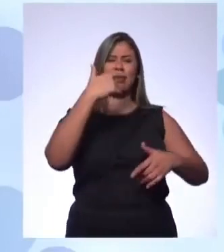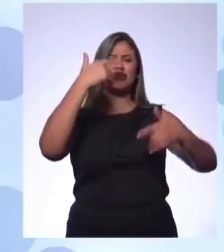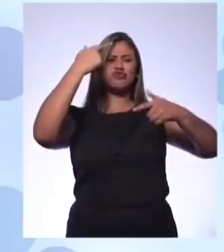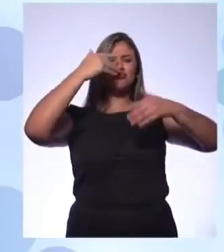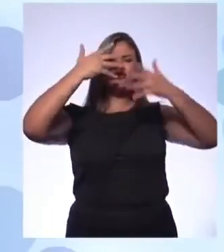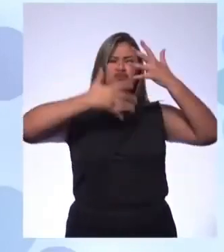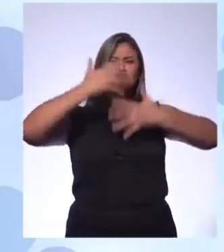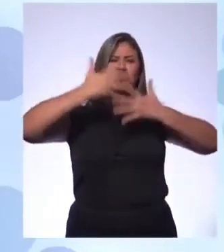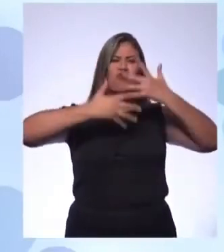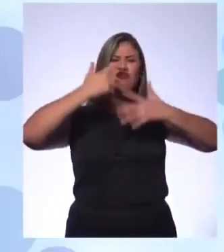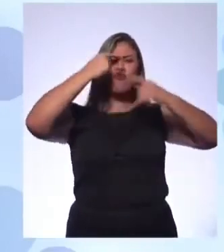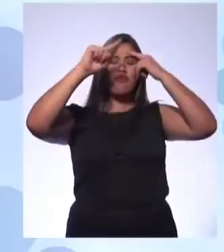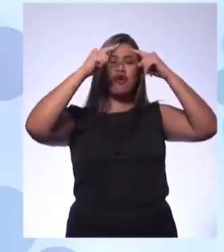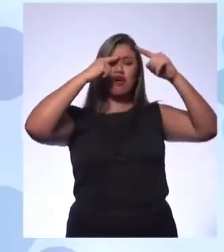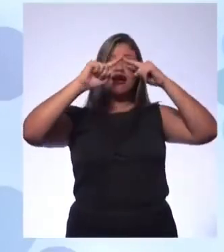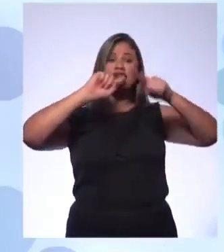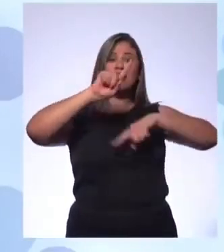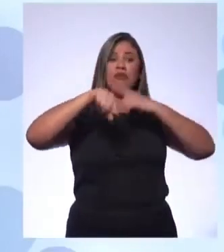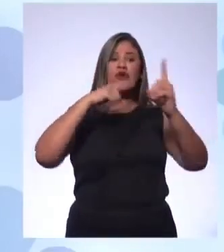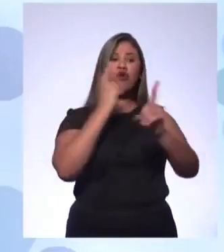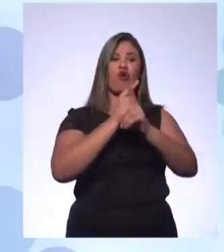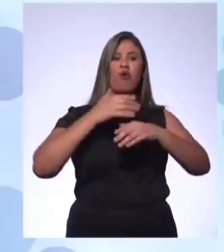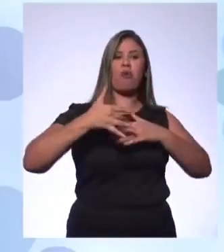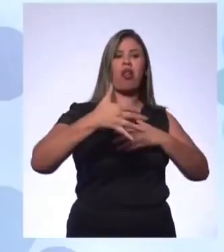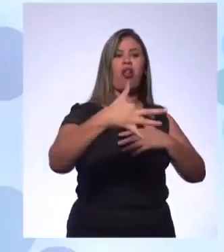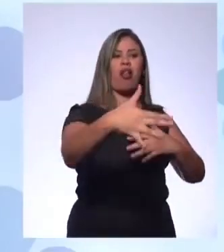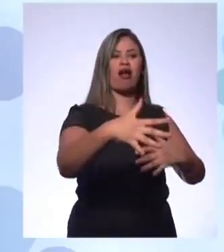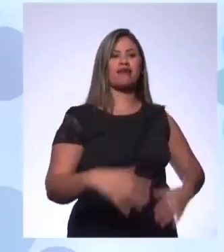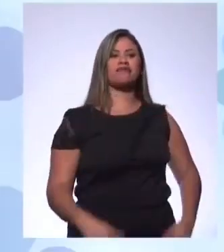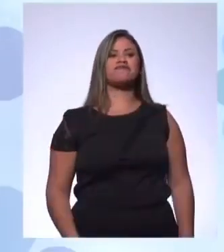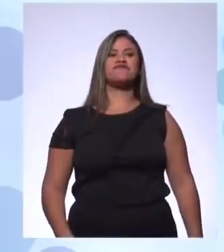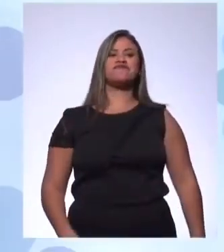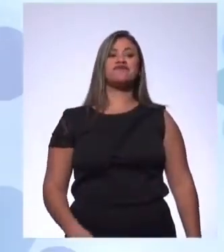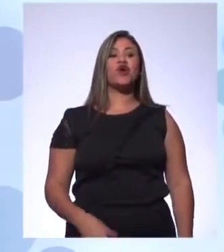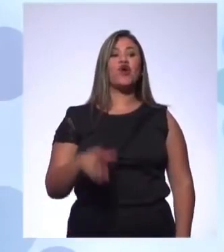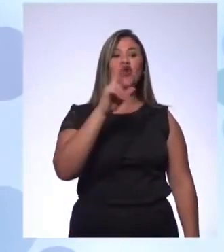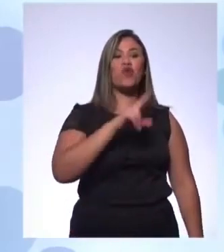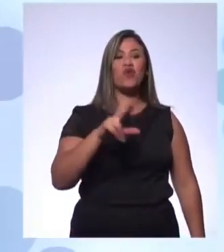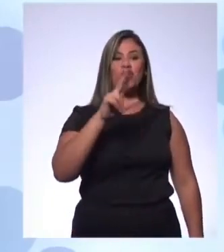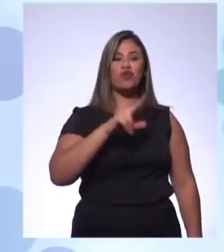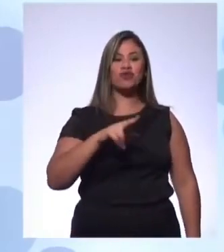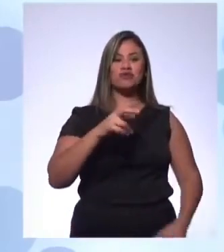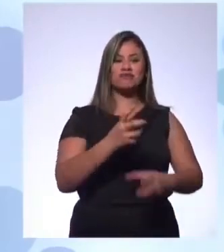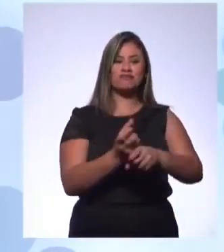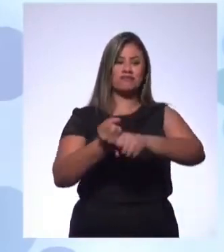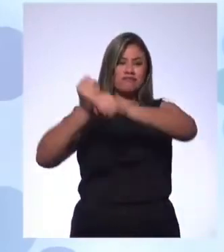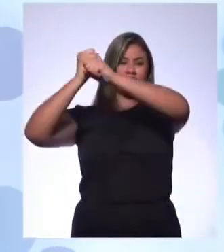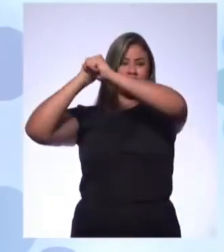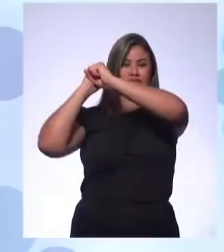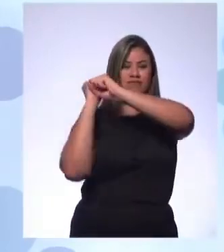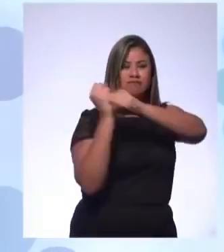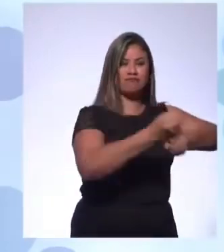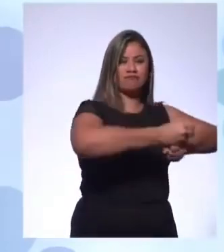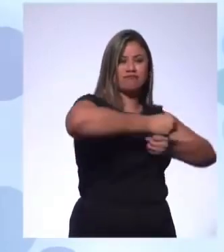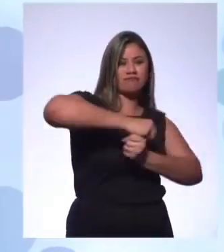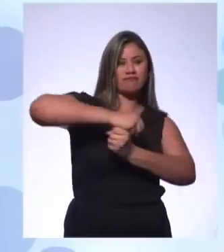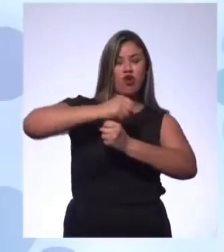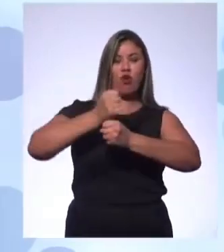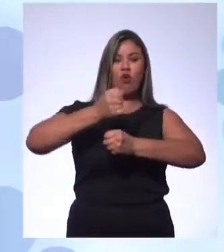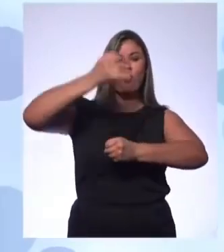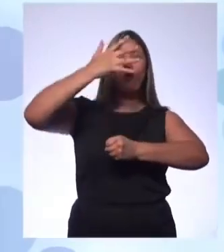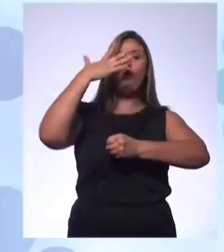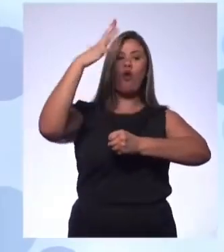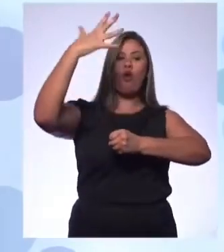e acaba por se descobrir ao longo da história. Faz uso de sabre de luz. Aprendeu a ser um guerreiro com